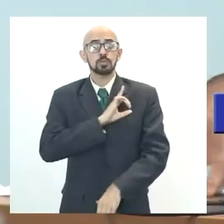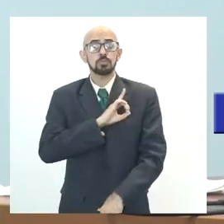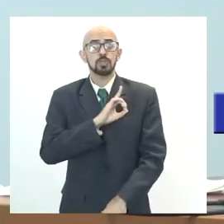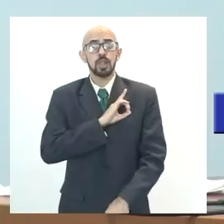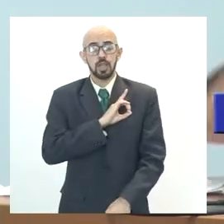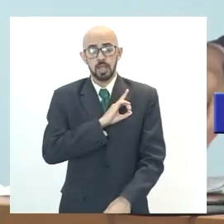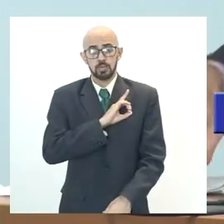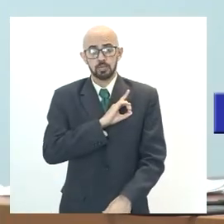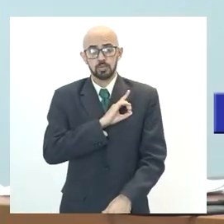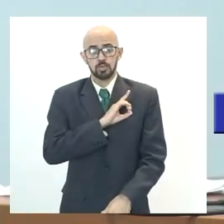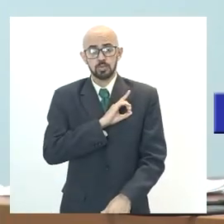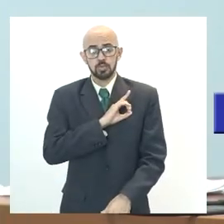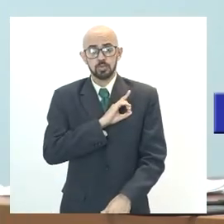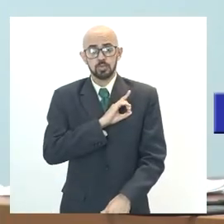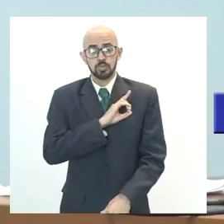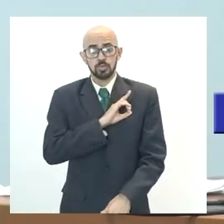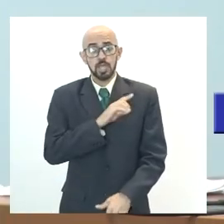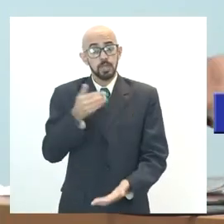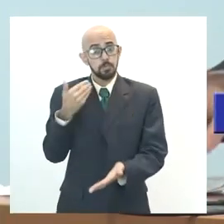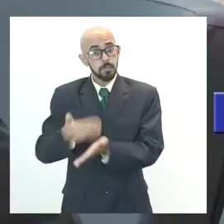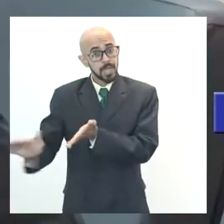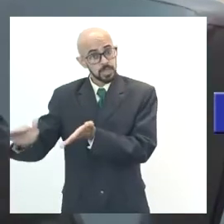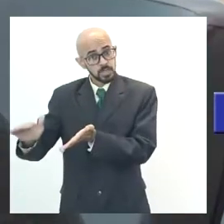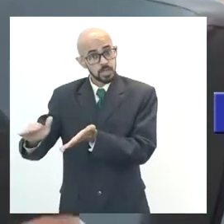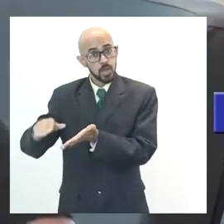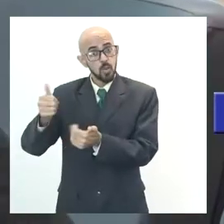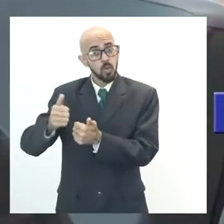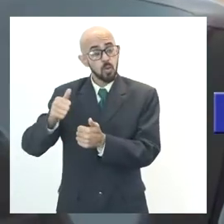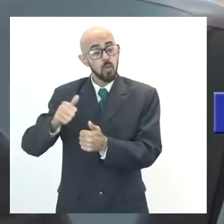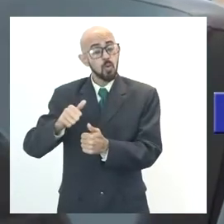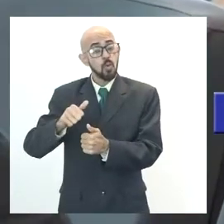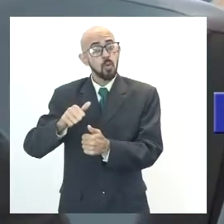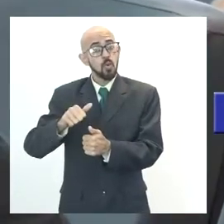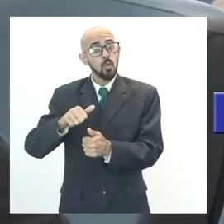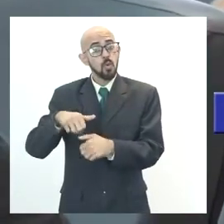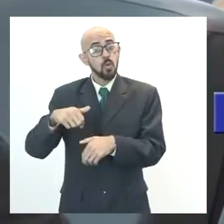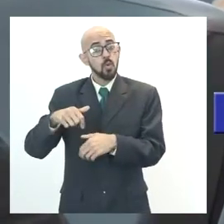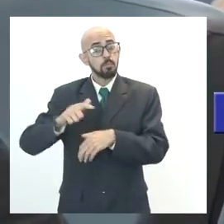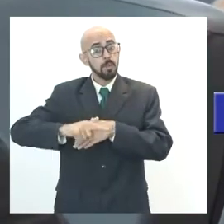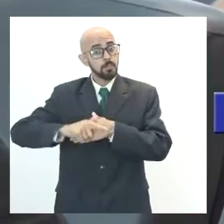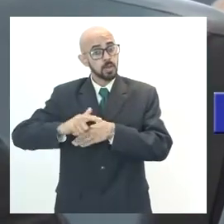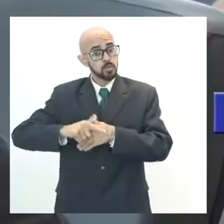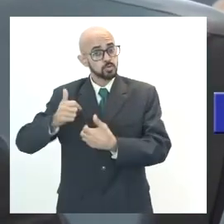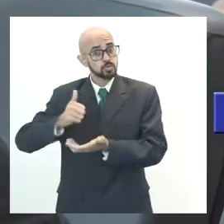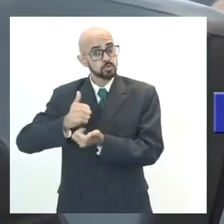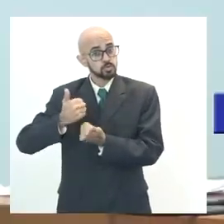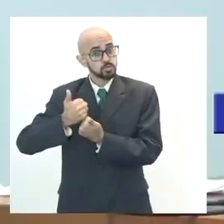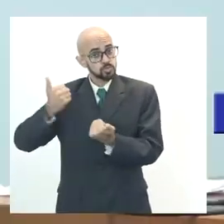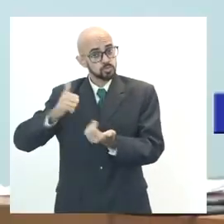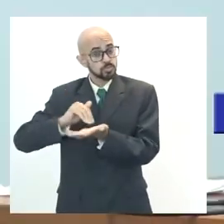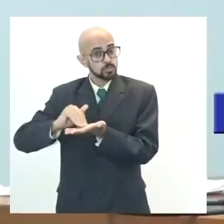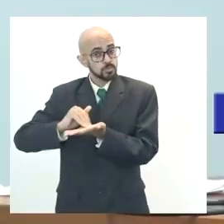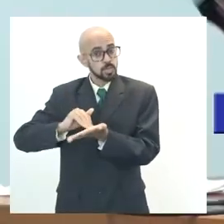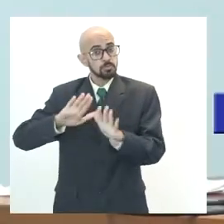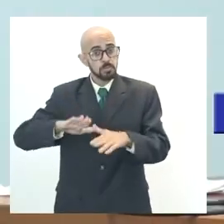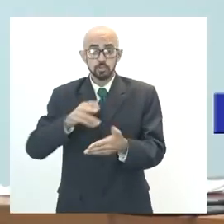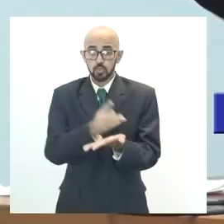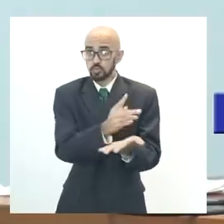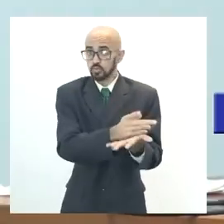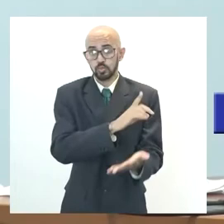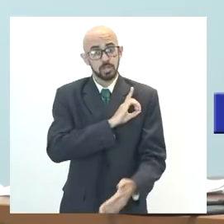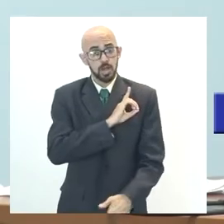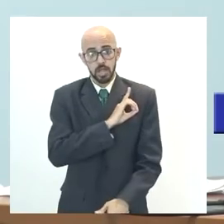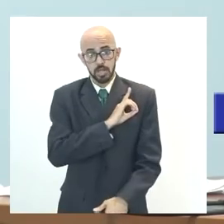perdeu o carro superintendente mas continua delegado por quê Porque pensa habilidade e a gente pode pegar fiscal do Ibama né que